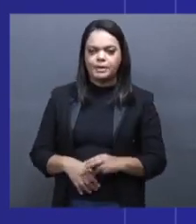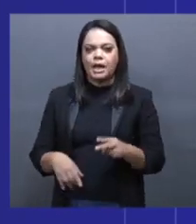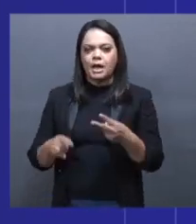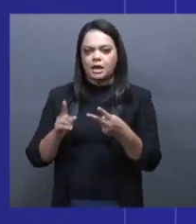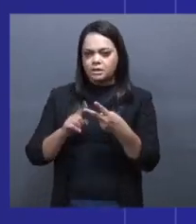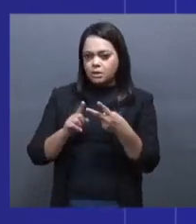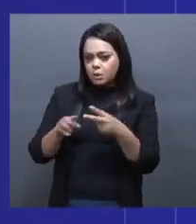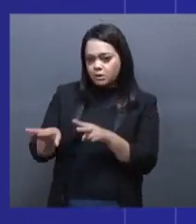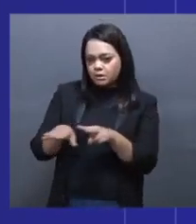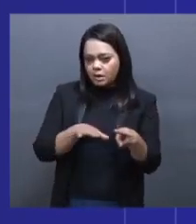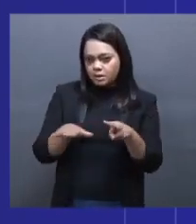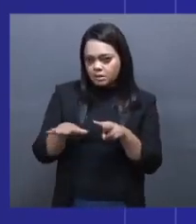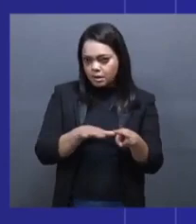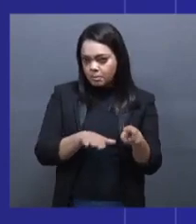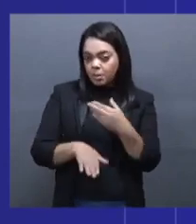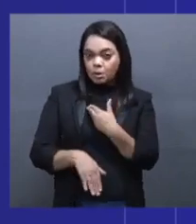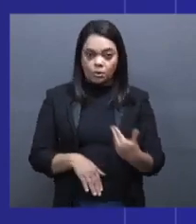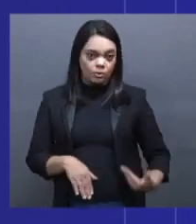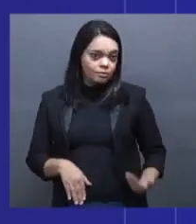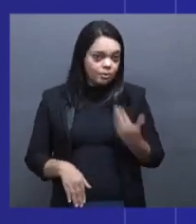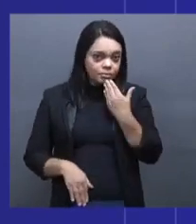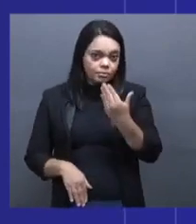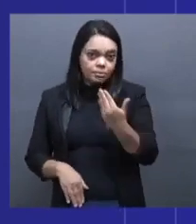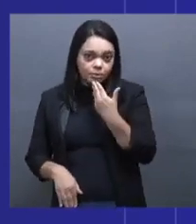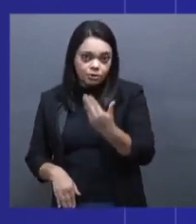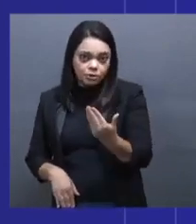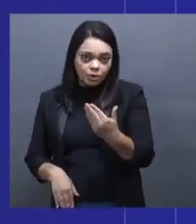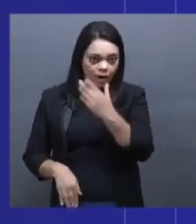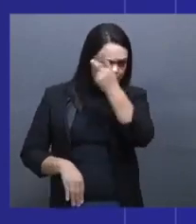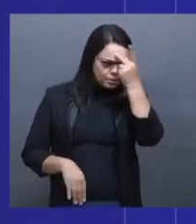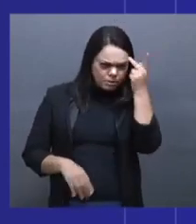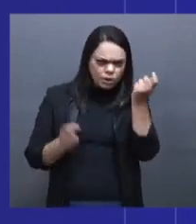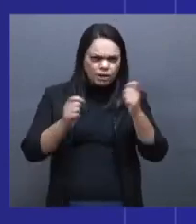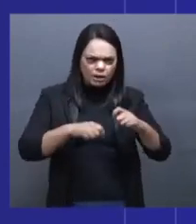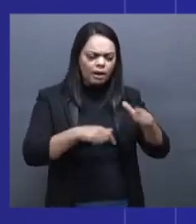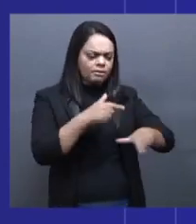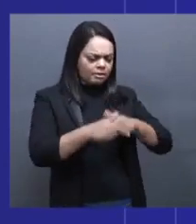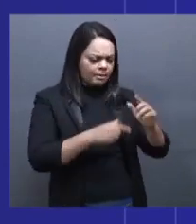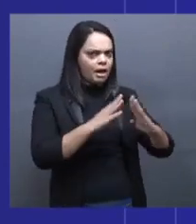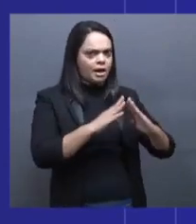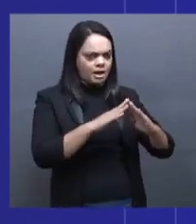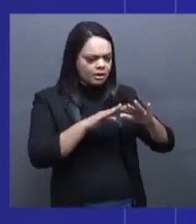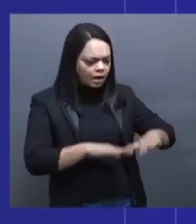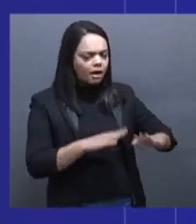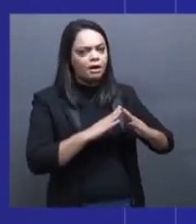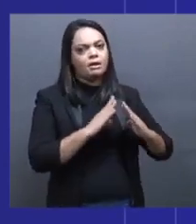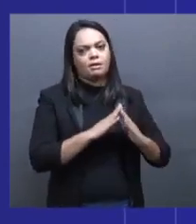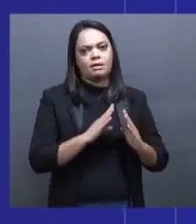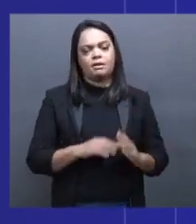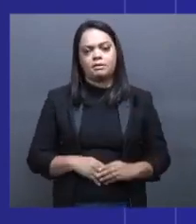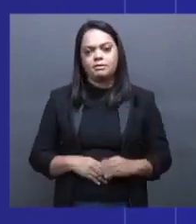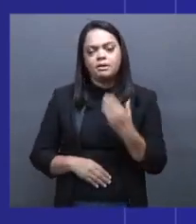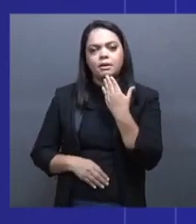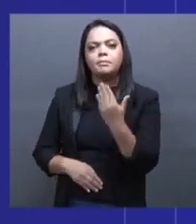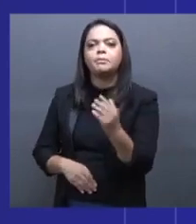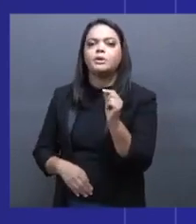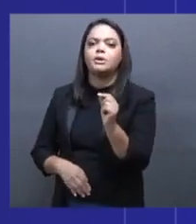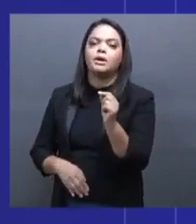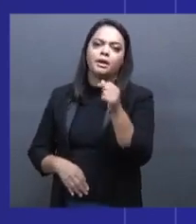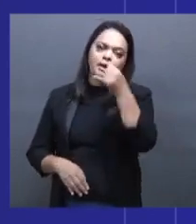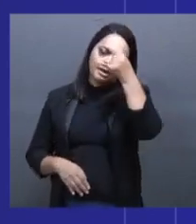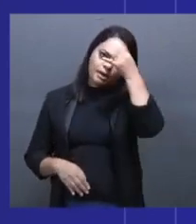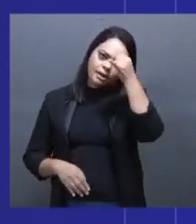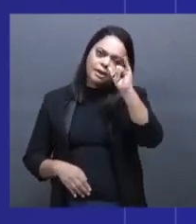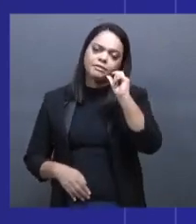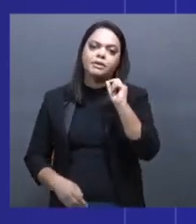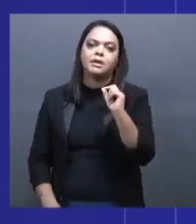semana, o governo começou a pedir para todas as pessoas que pudessem trabalhar em casa, que trabalhassem em casa, a pedir para que não houvessem